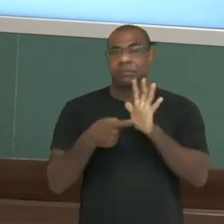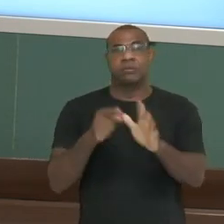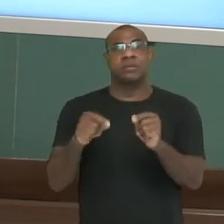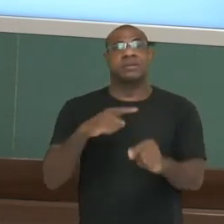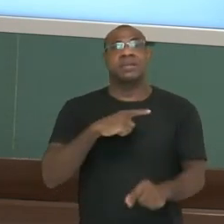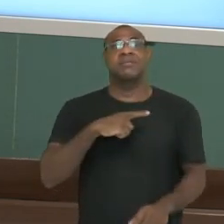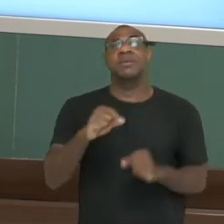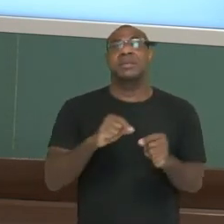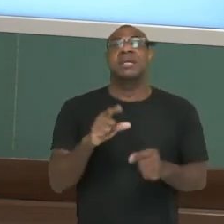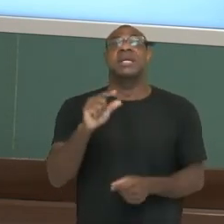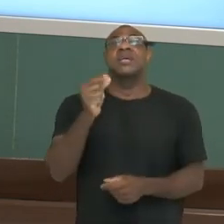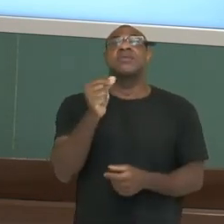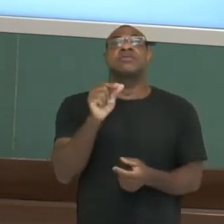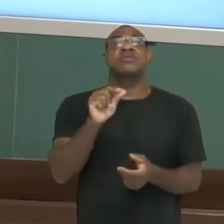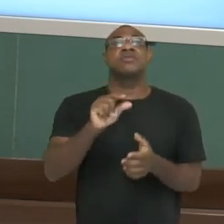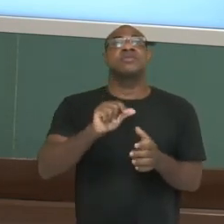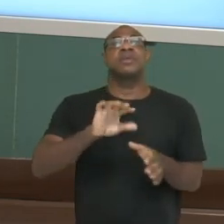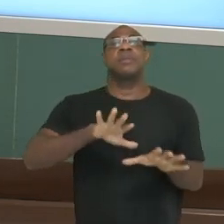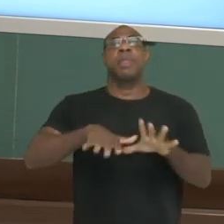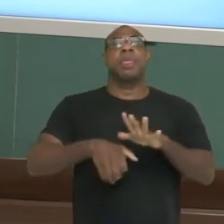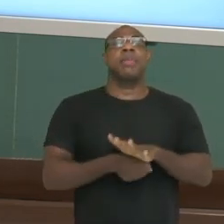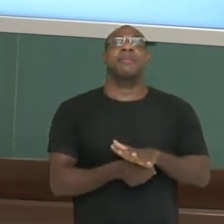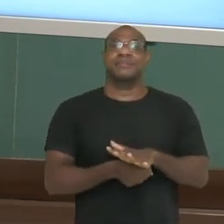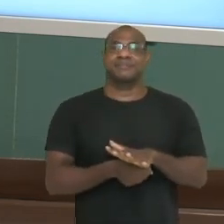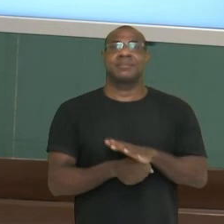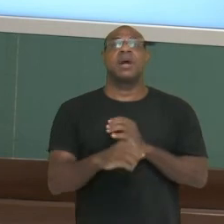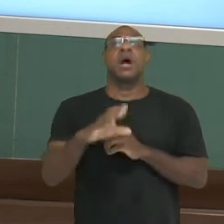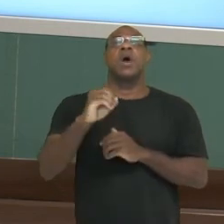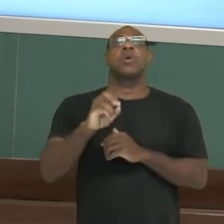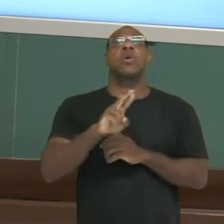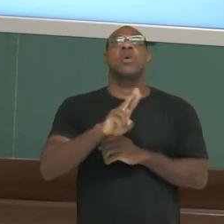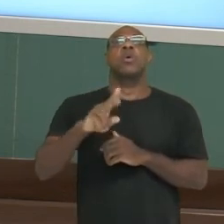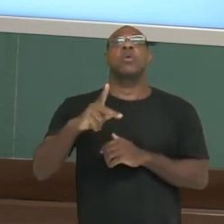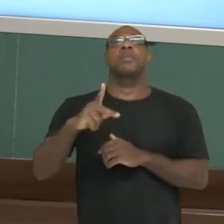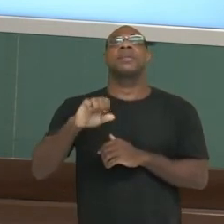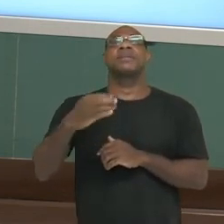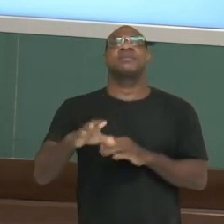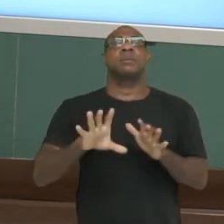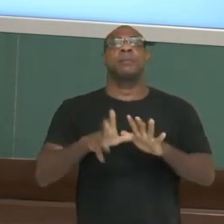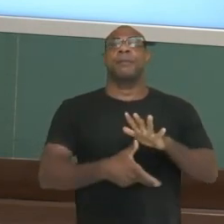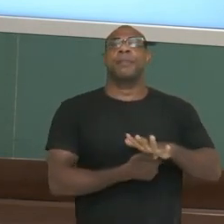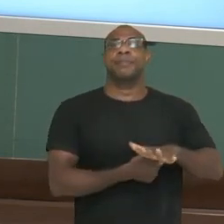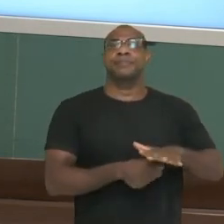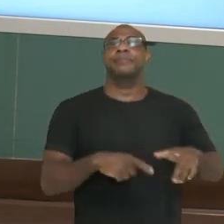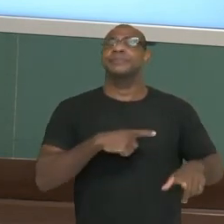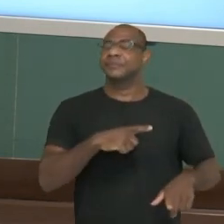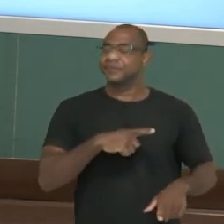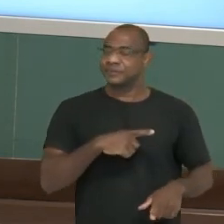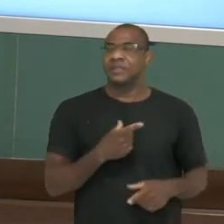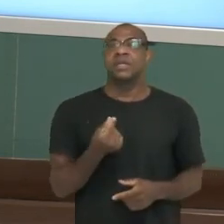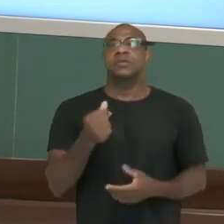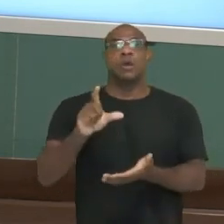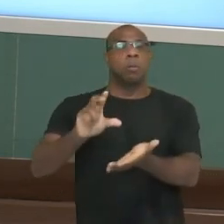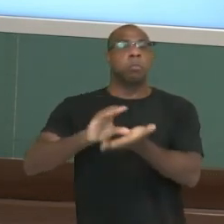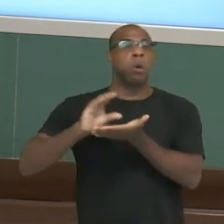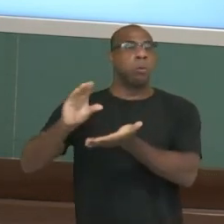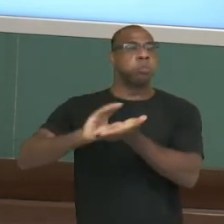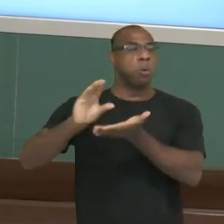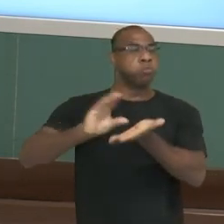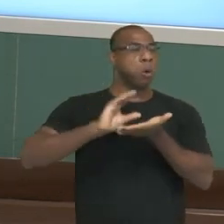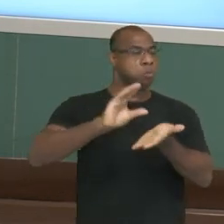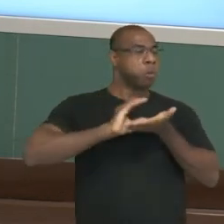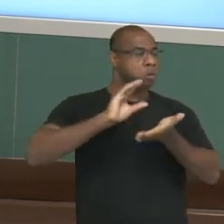muitos desvios de verba, corrupção. Nessas grandes obras públicas, nesse grande volume de dinheiro entrando no país,